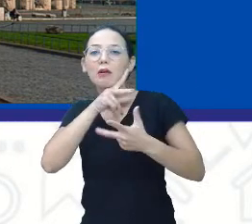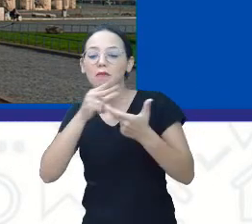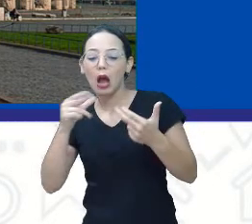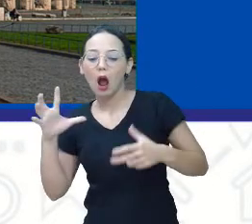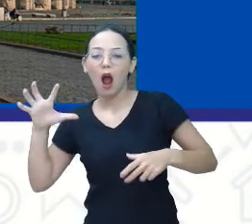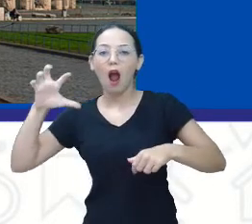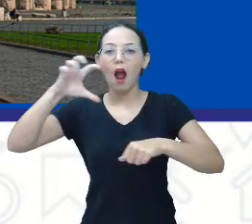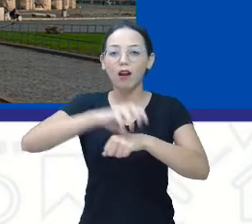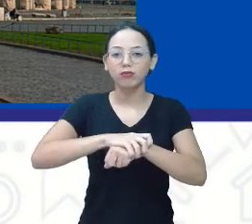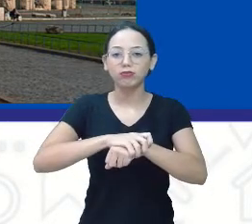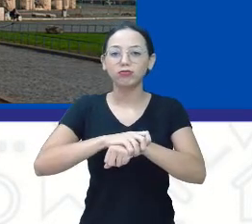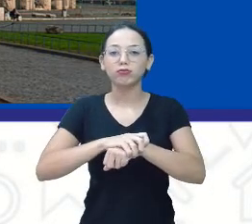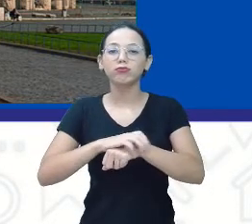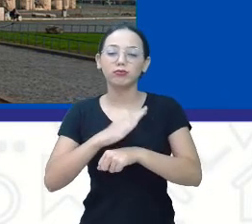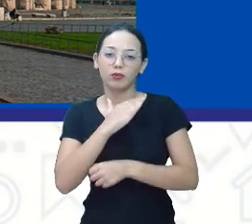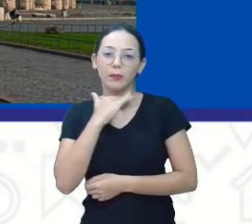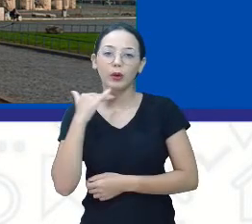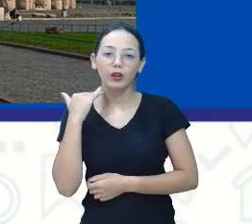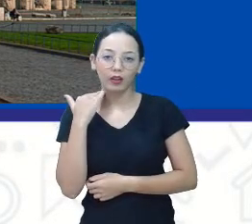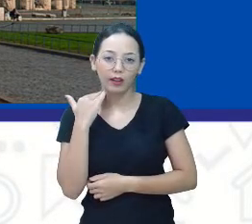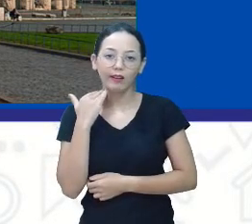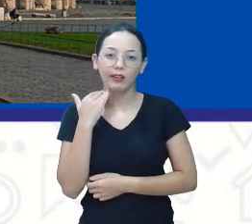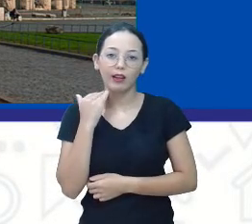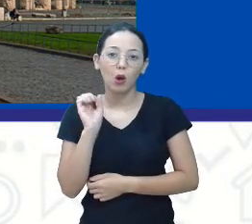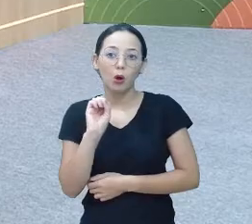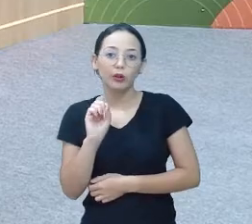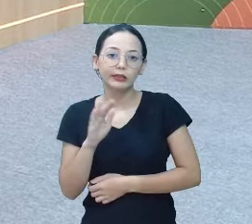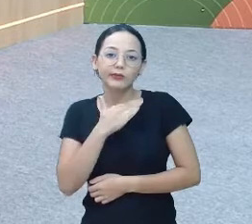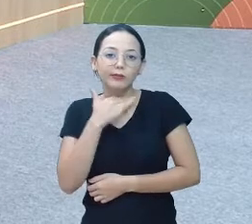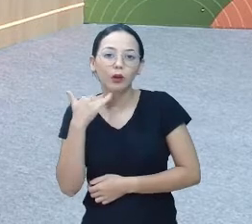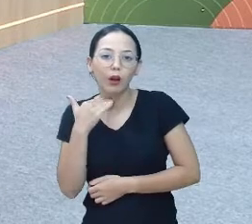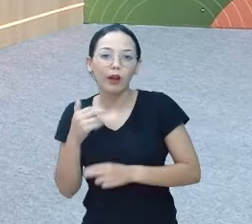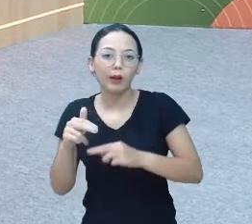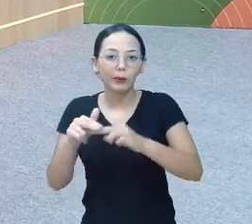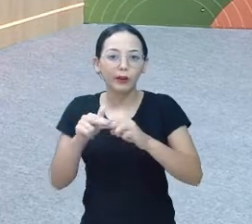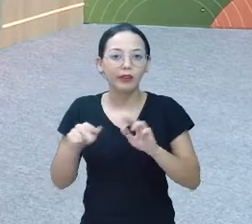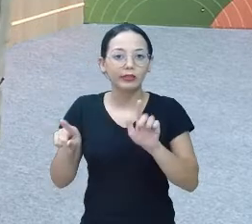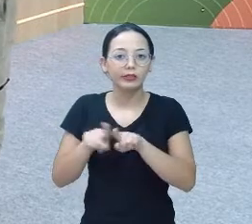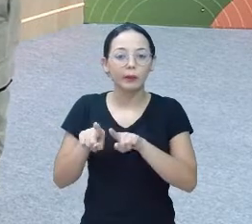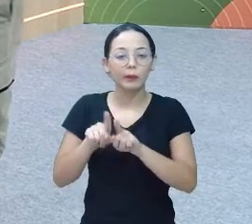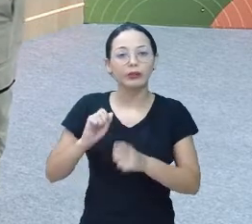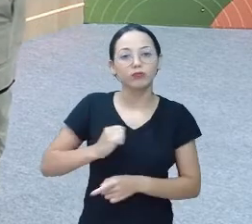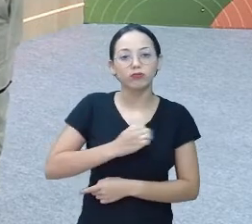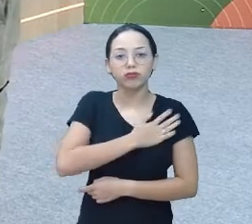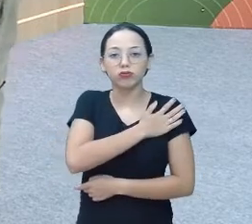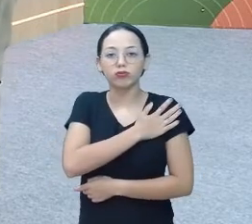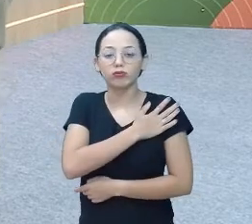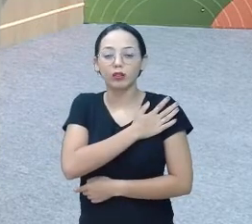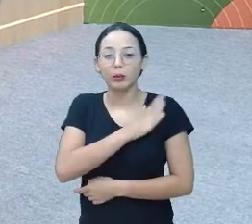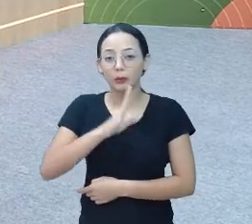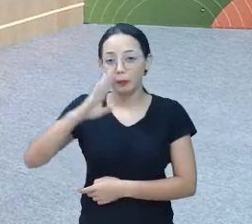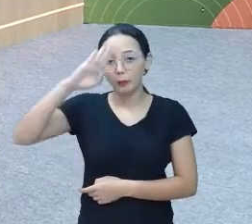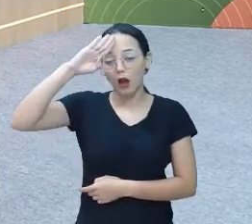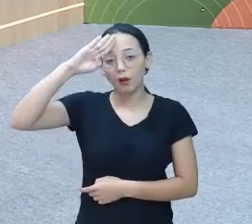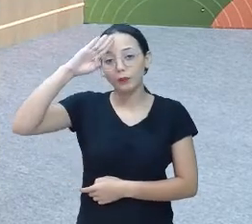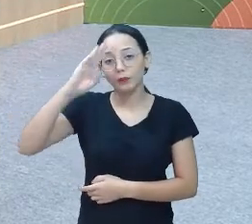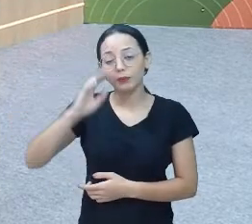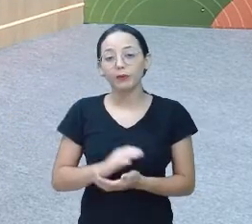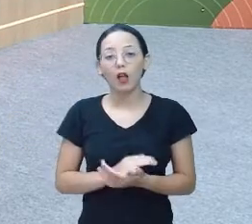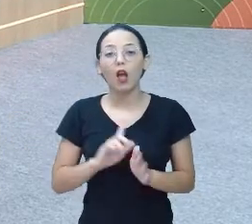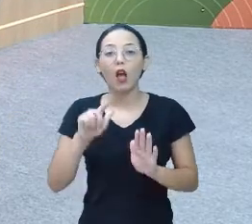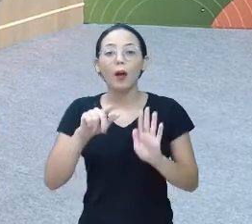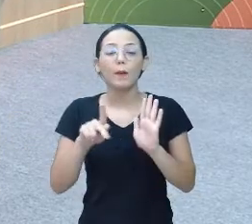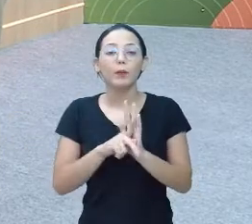feras ou para serem mortos por gladiadores. Então, nesse sentido, essa